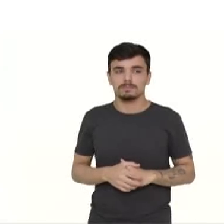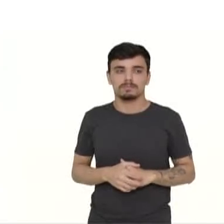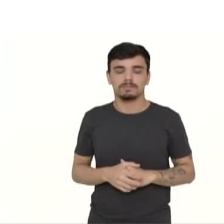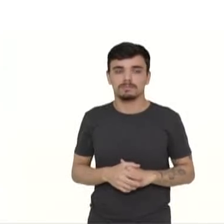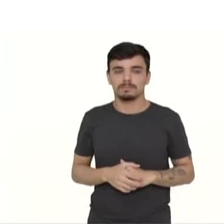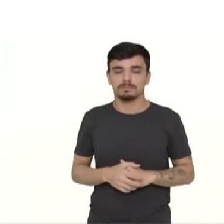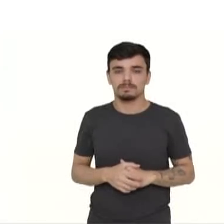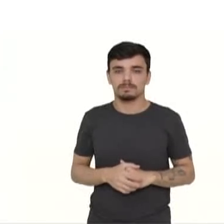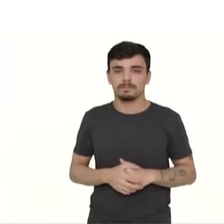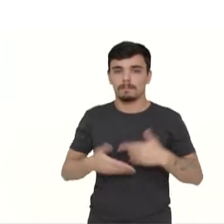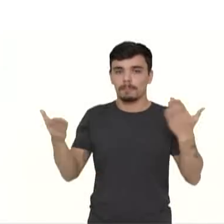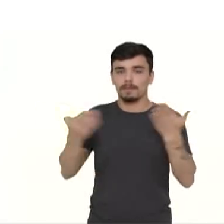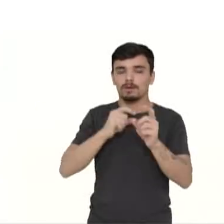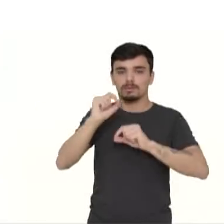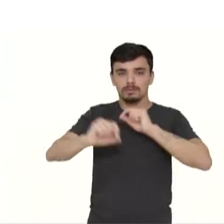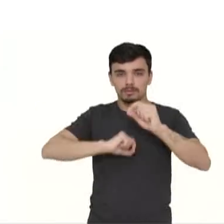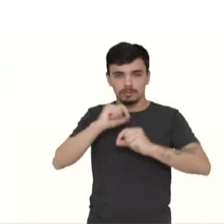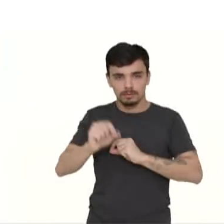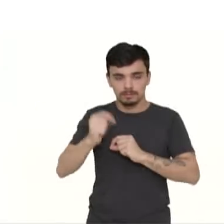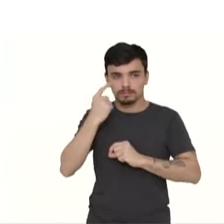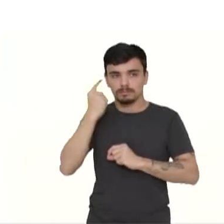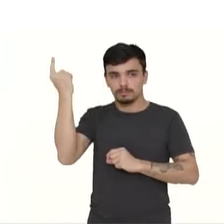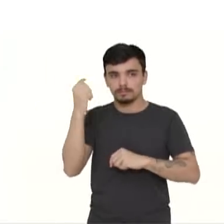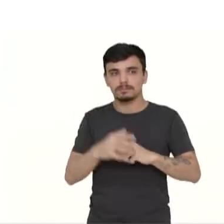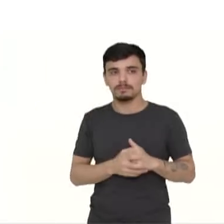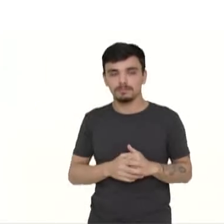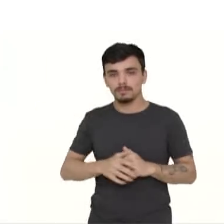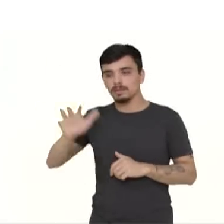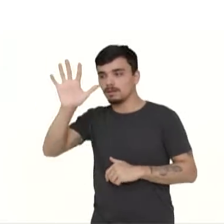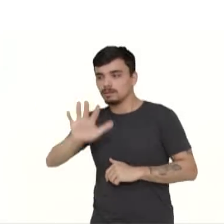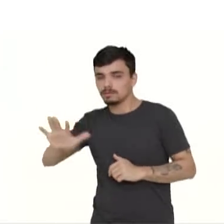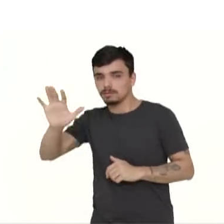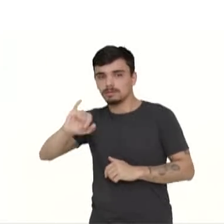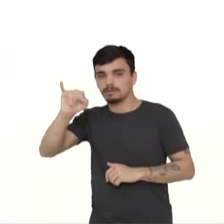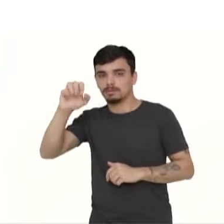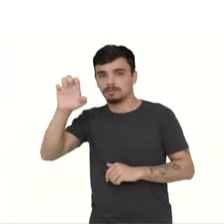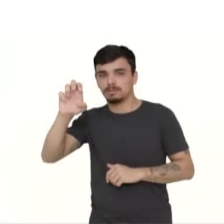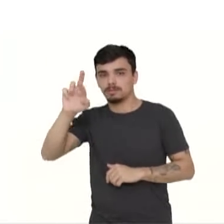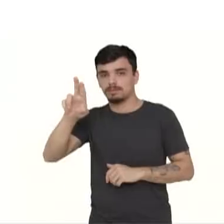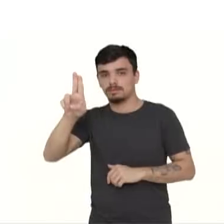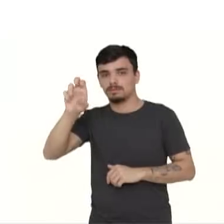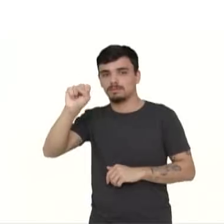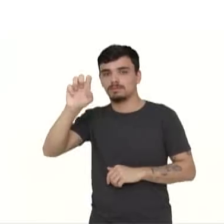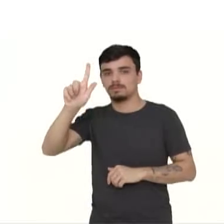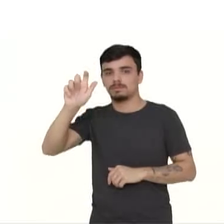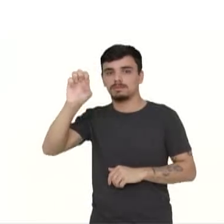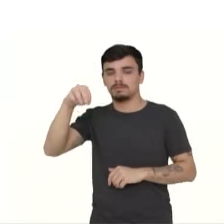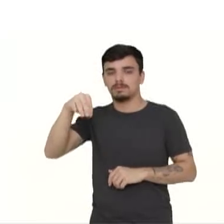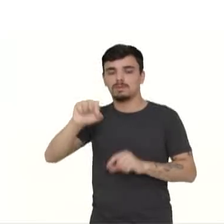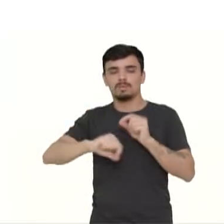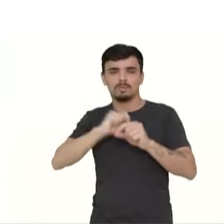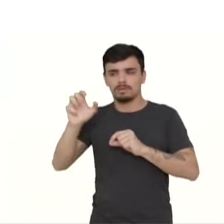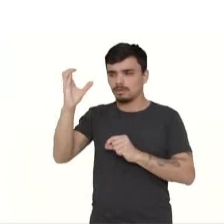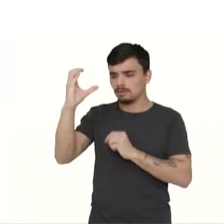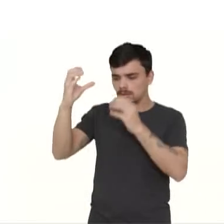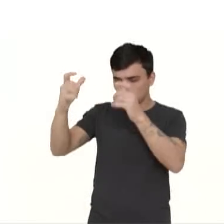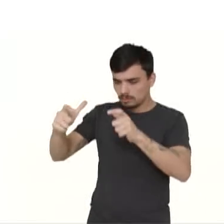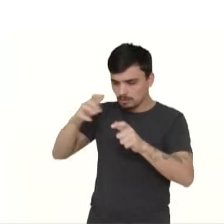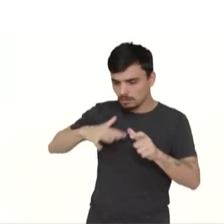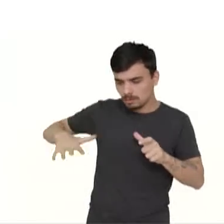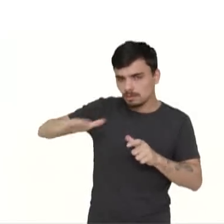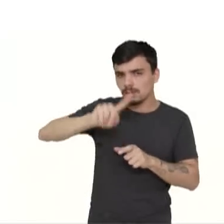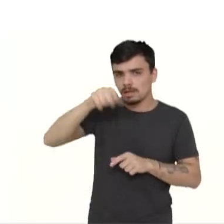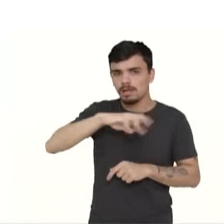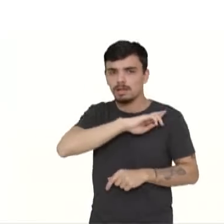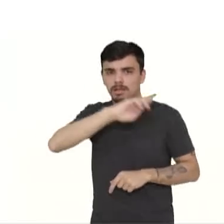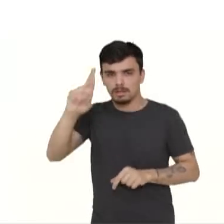E aqui é um mapa de Jerusalém, né, da Terra Santa na atualidade, onde hoje essa região é uma região